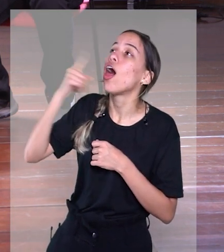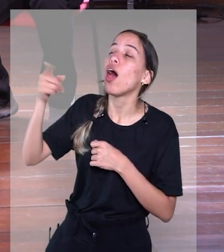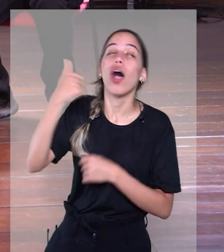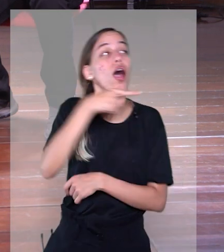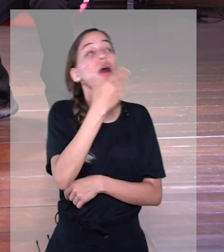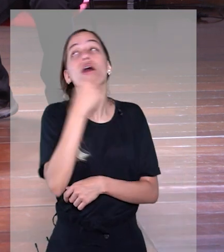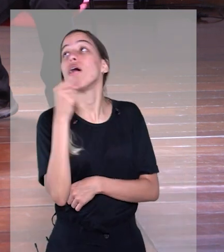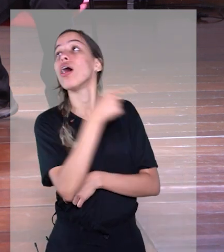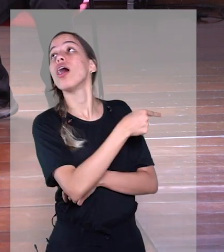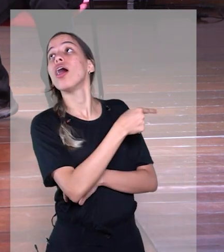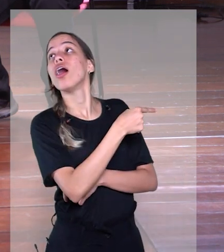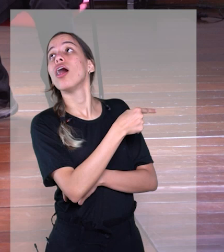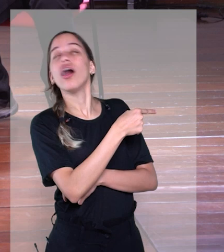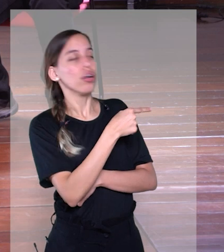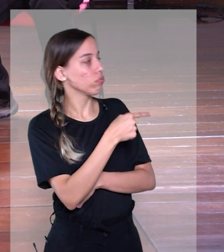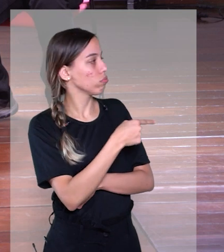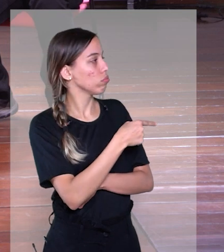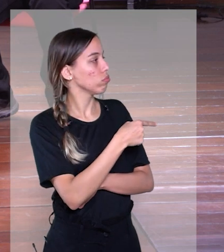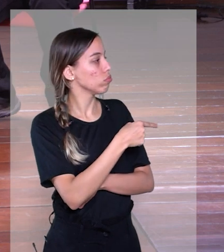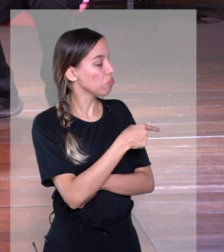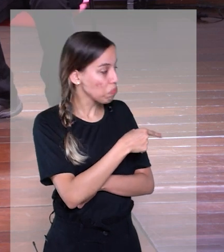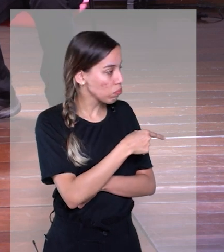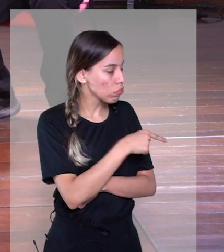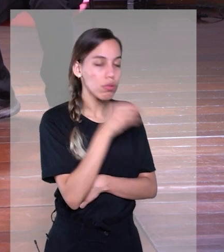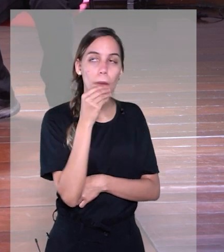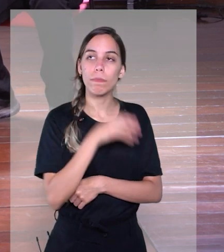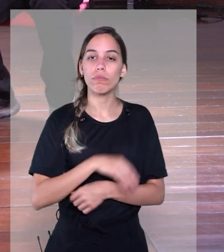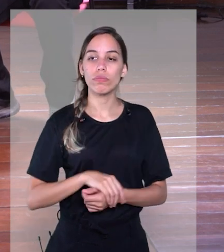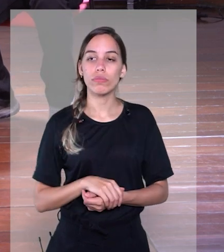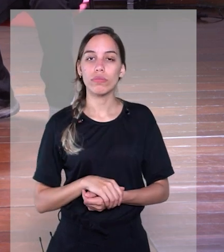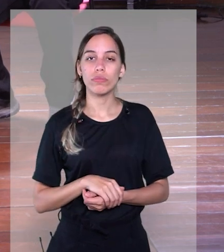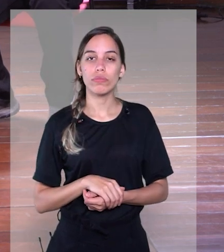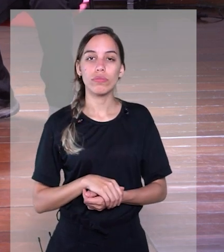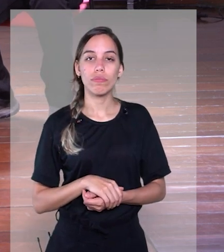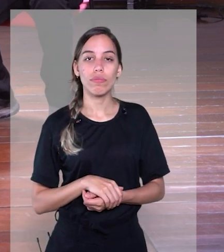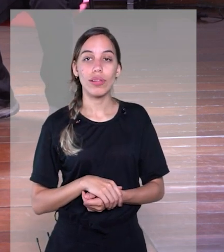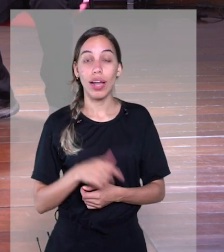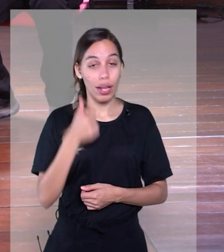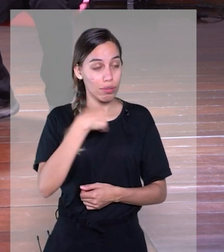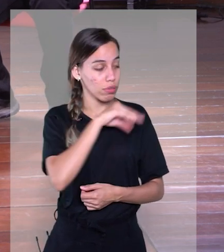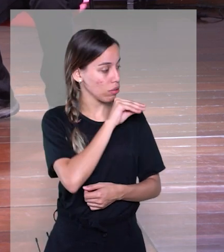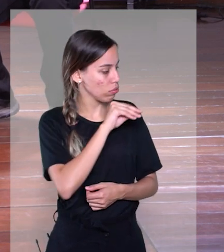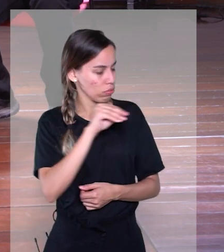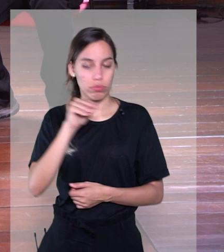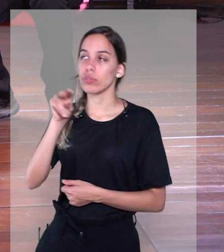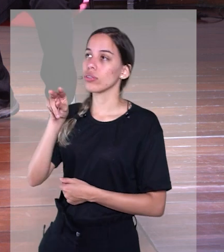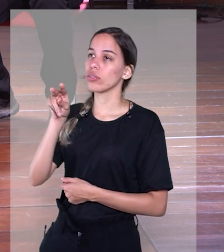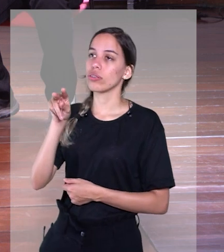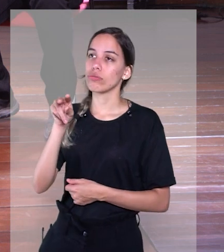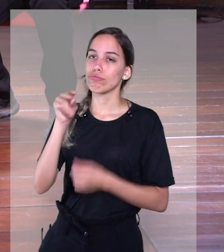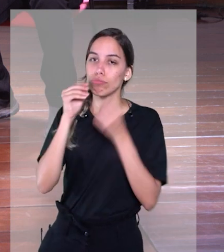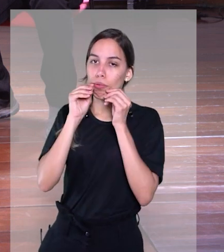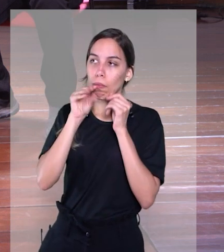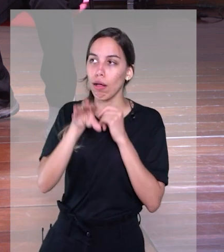e: menino, não incomoda esse vovô. Aí ela se distraía e de novo ele puxava os dentes para fora e a criança ficava enlouquecida.